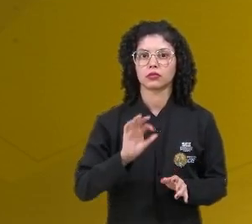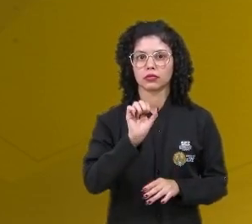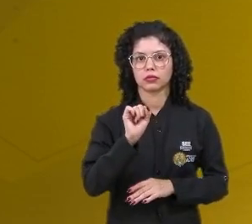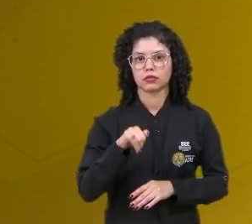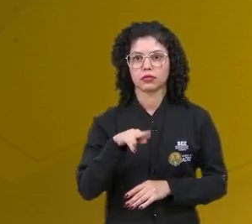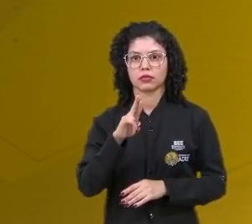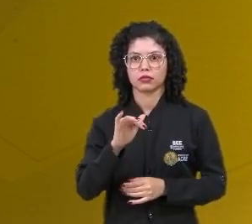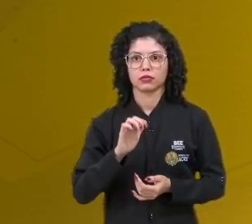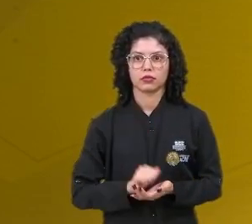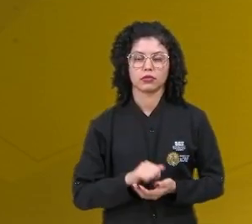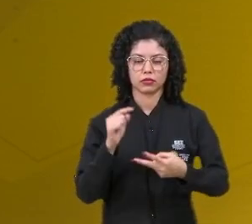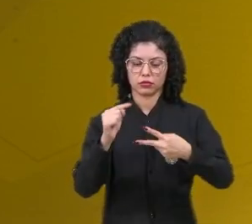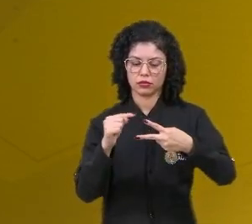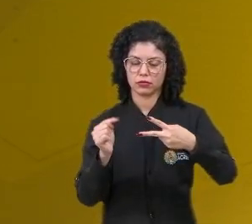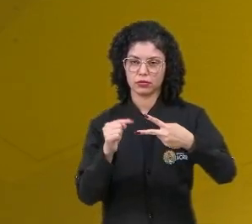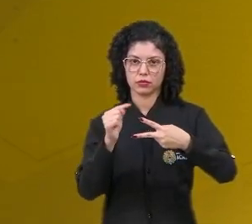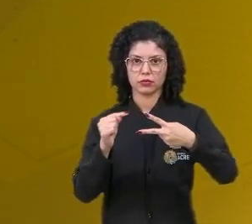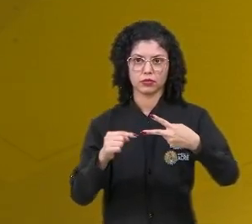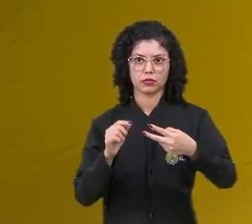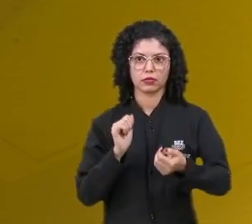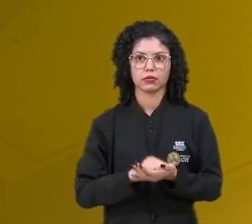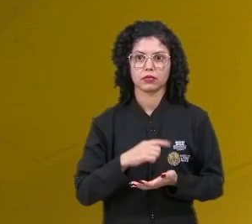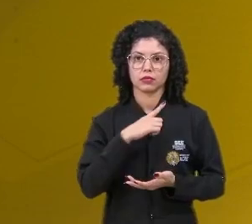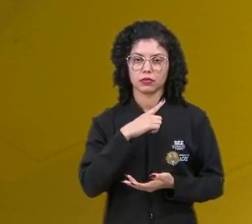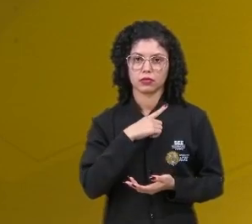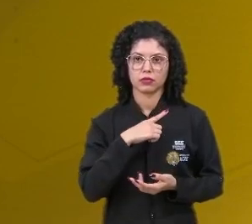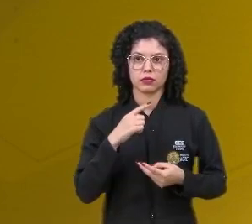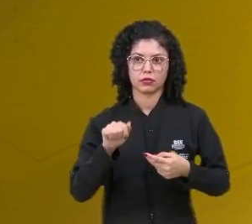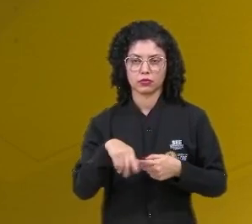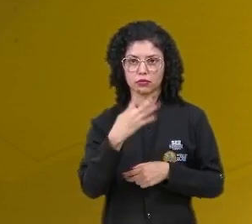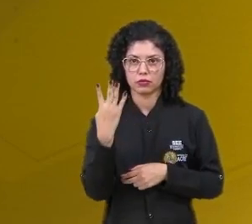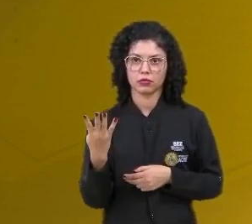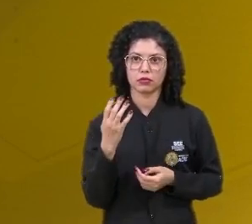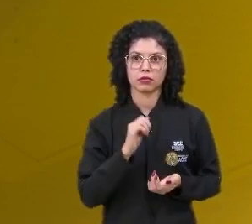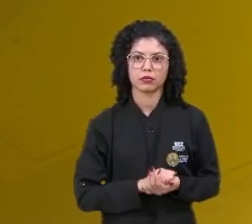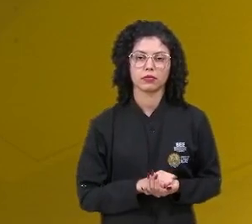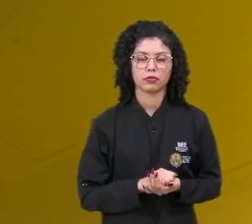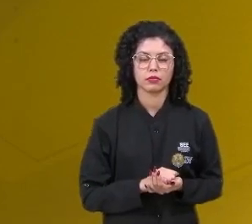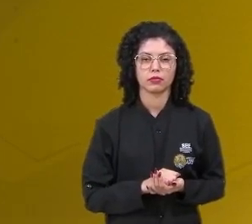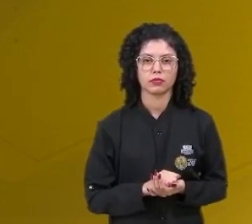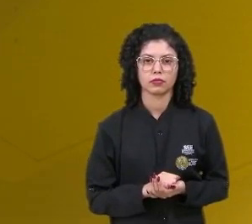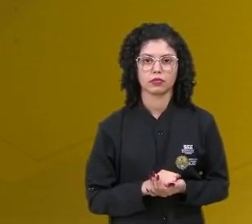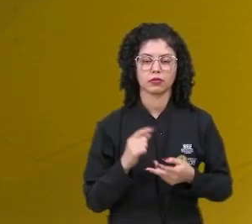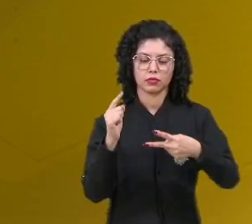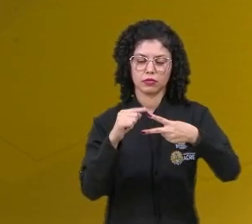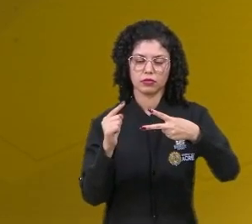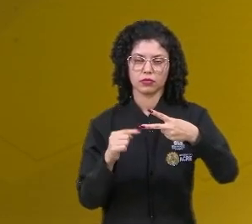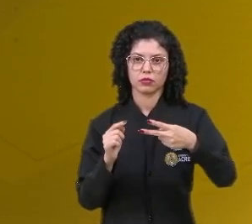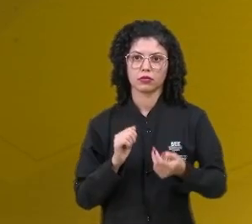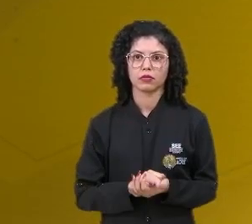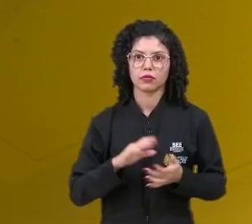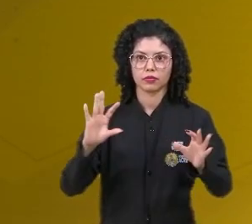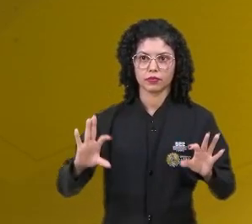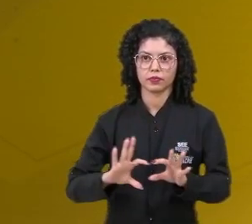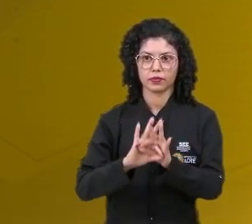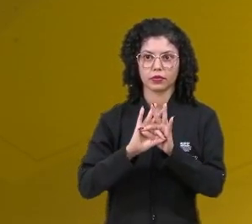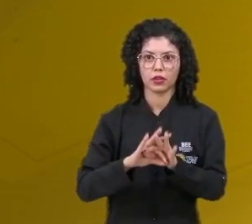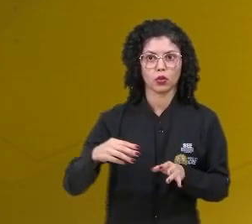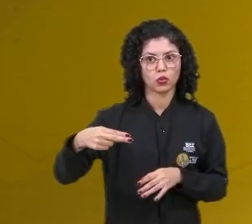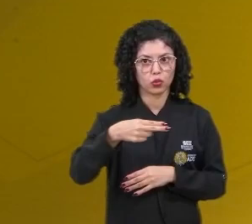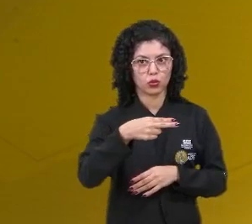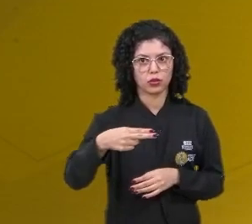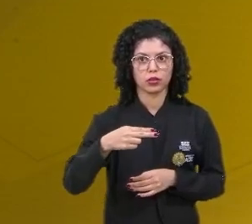sigmas. Então, nas 2 ligações simples, eu já tenho uma quantidade de 2 sigmas. Na ligação